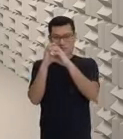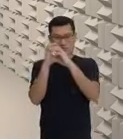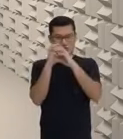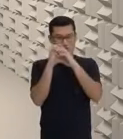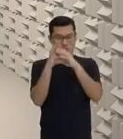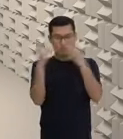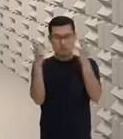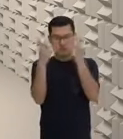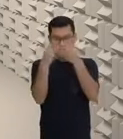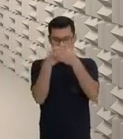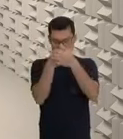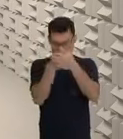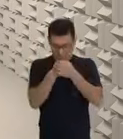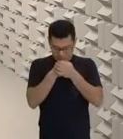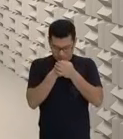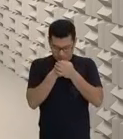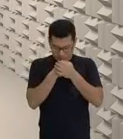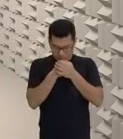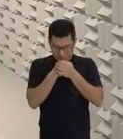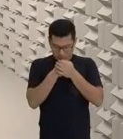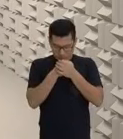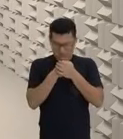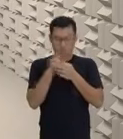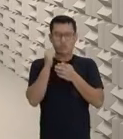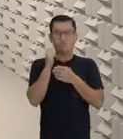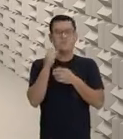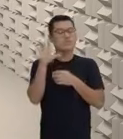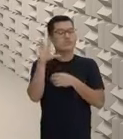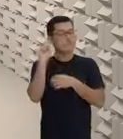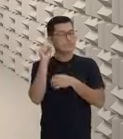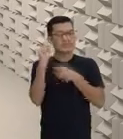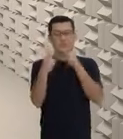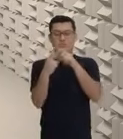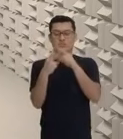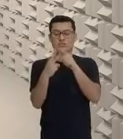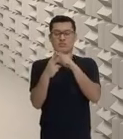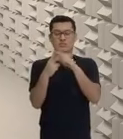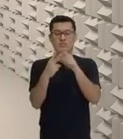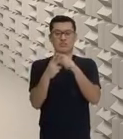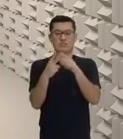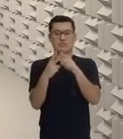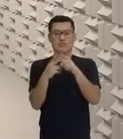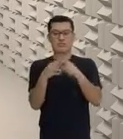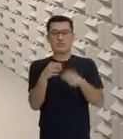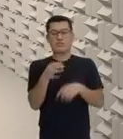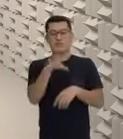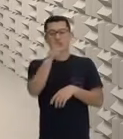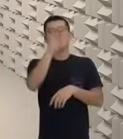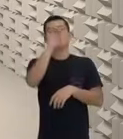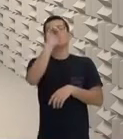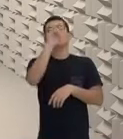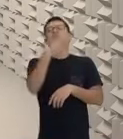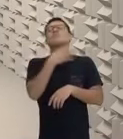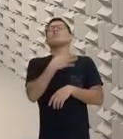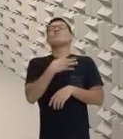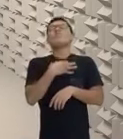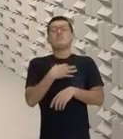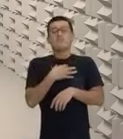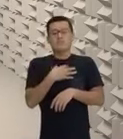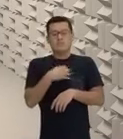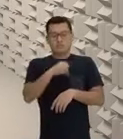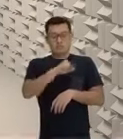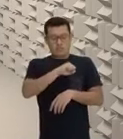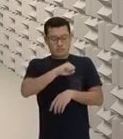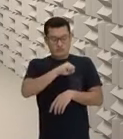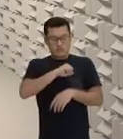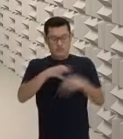totalmente fechada oito possível escutar os sons o da respiração YouTube